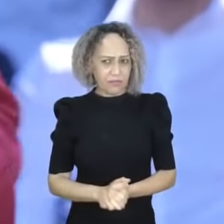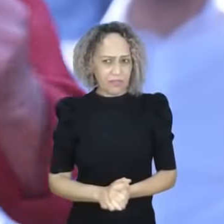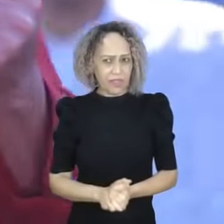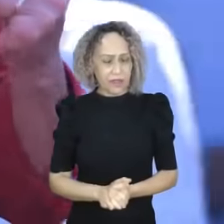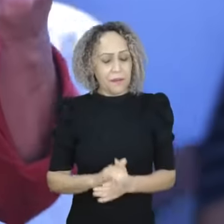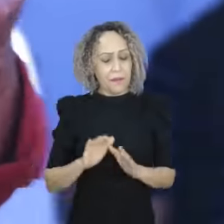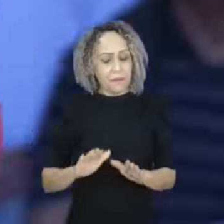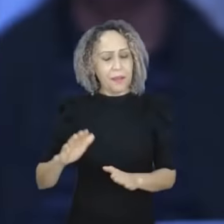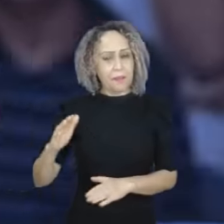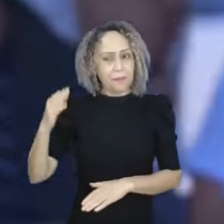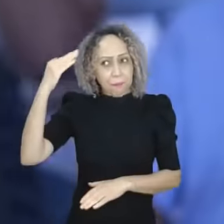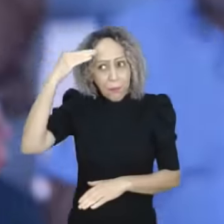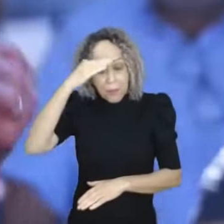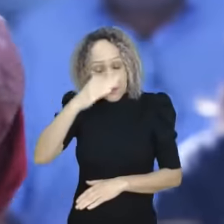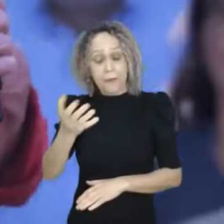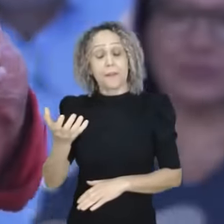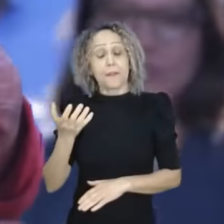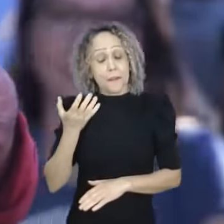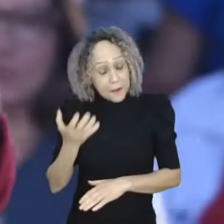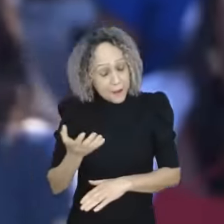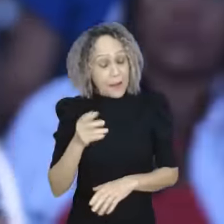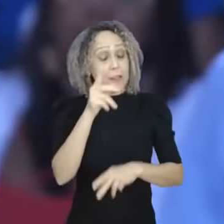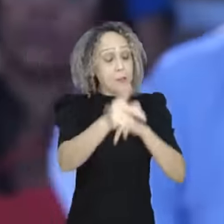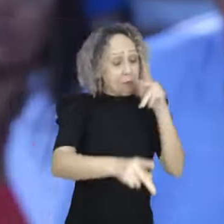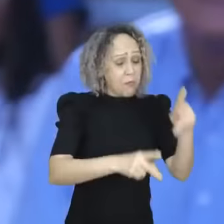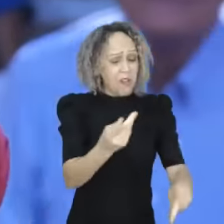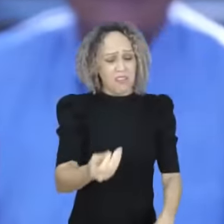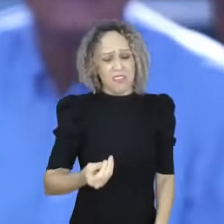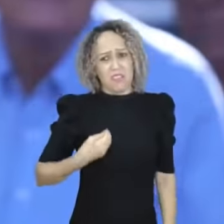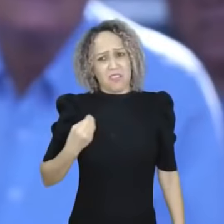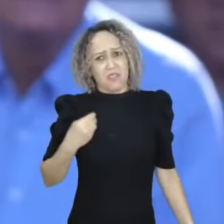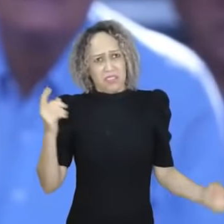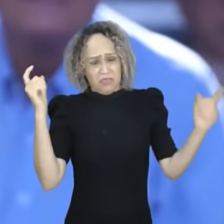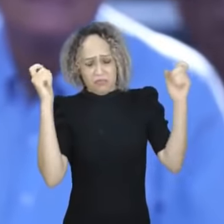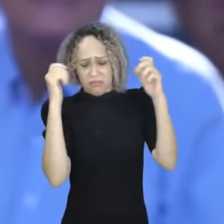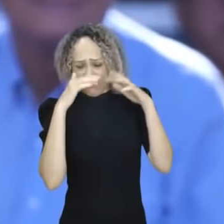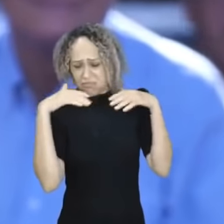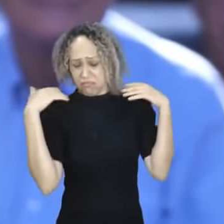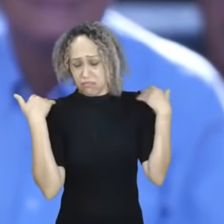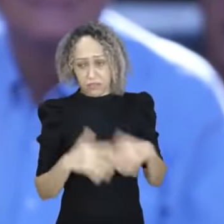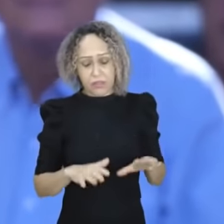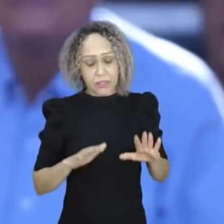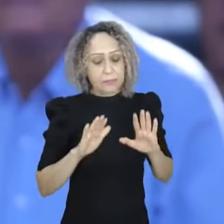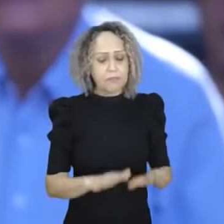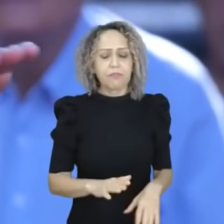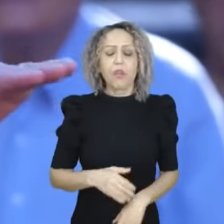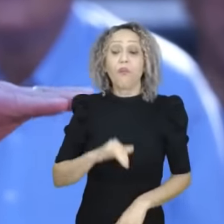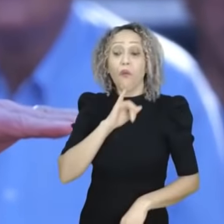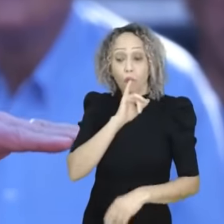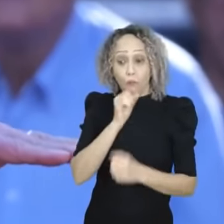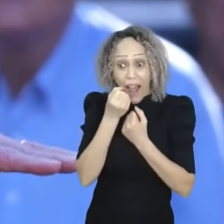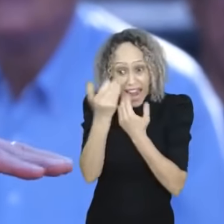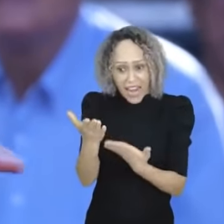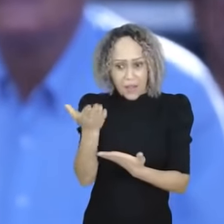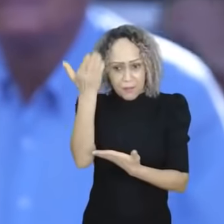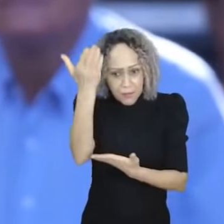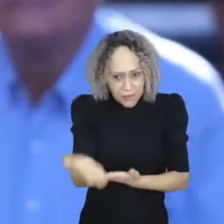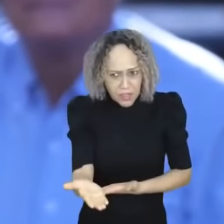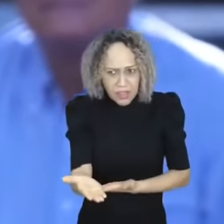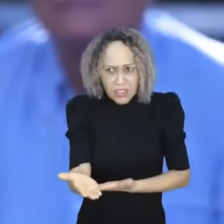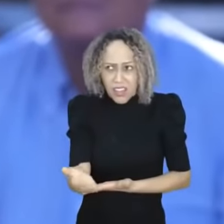fazer o povo viver pior. Eu confesso a vocês que eu nunca vi o Brasil nessa situação.